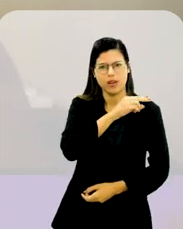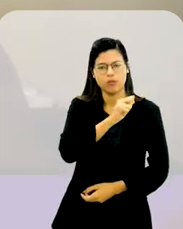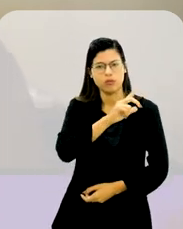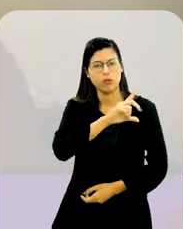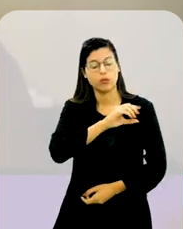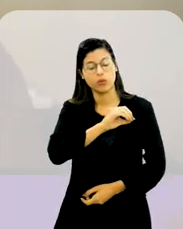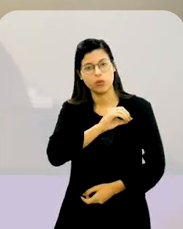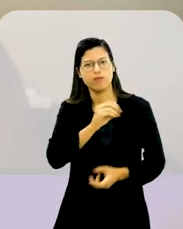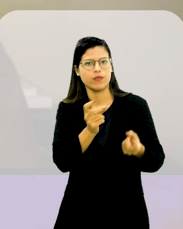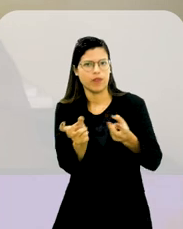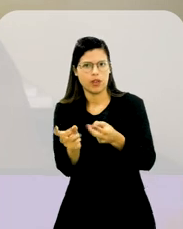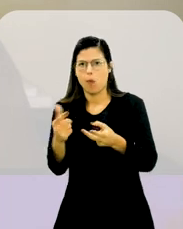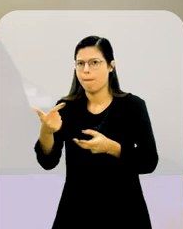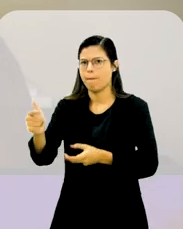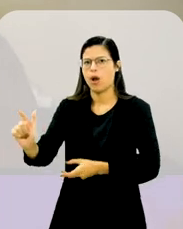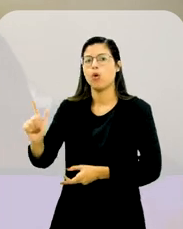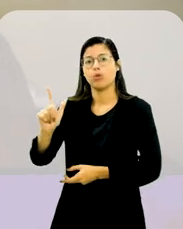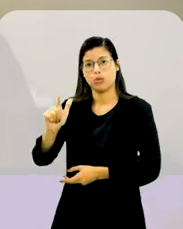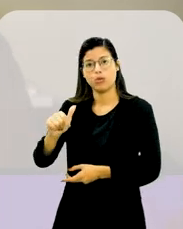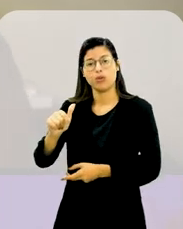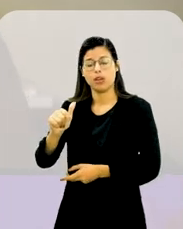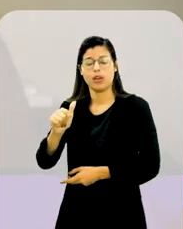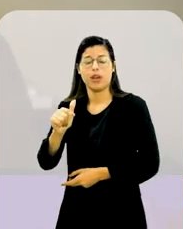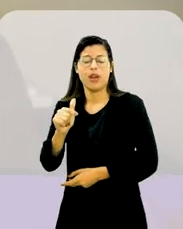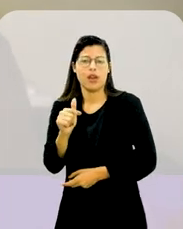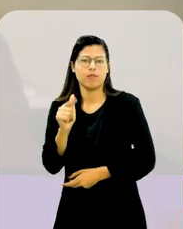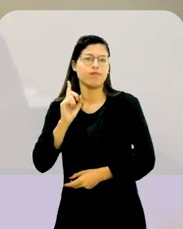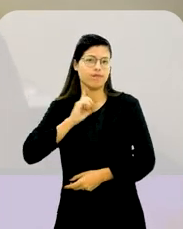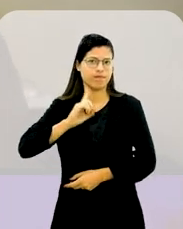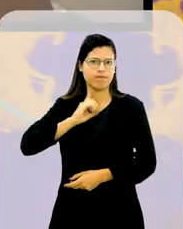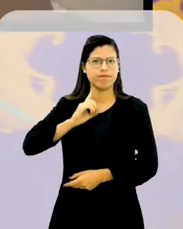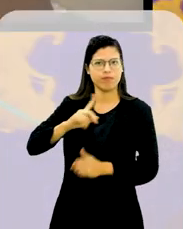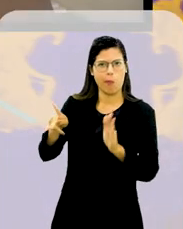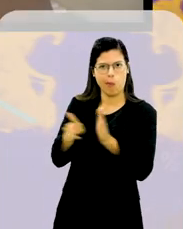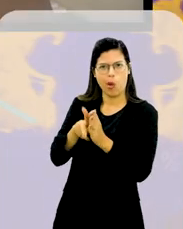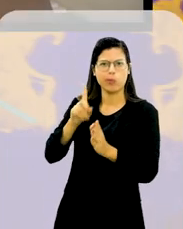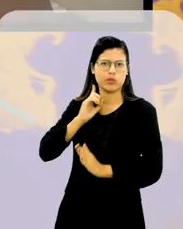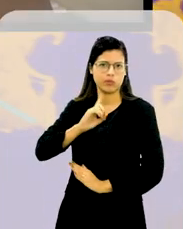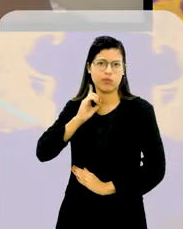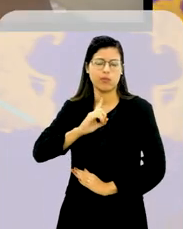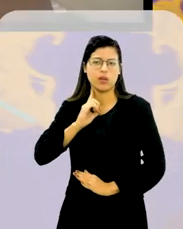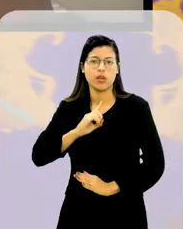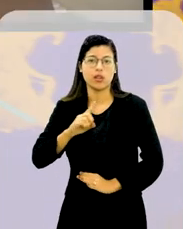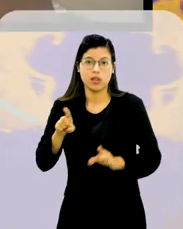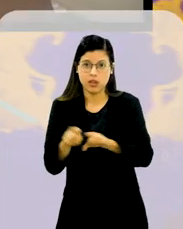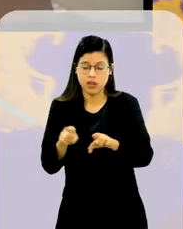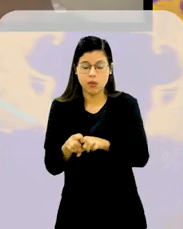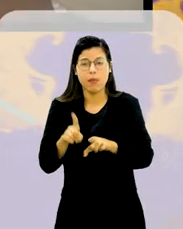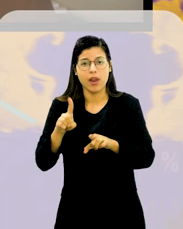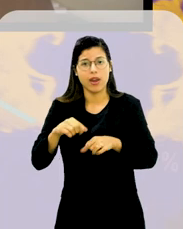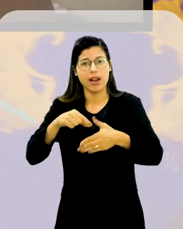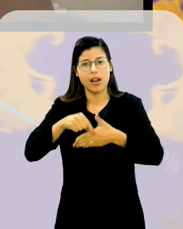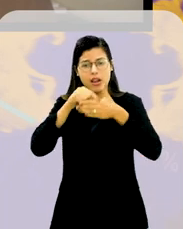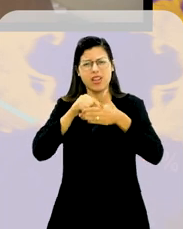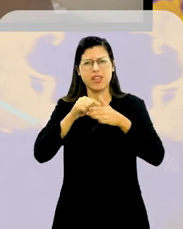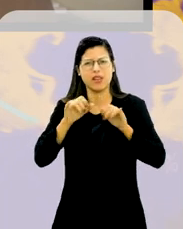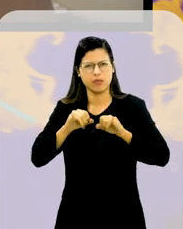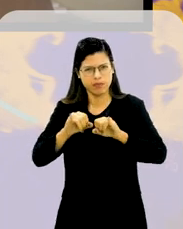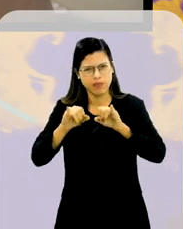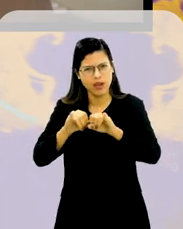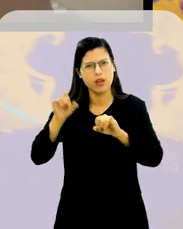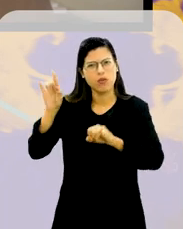para um outro empresário que é até Mineiro e Cruzeirense realmente de coração e é dono de uma rede de supermercados a